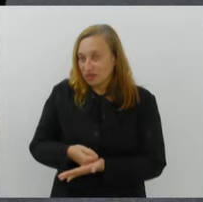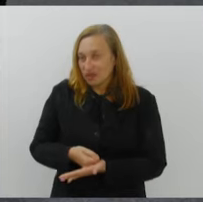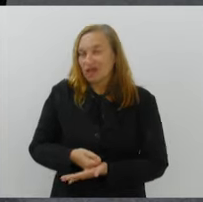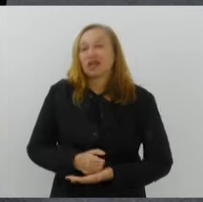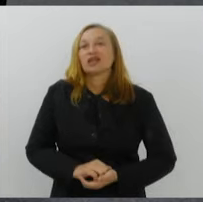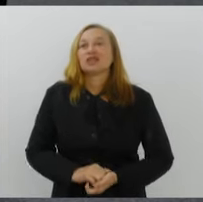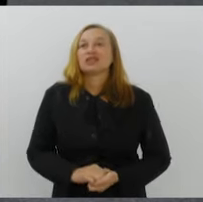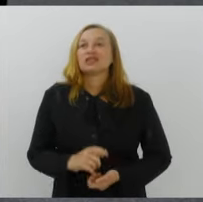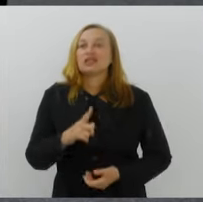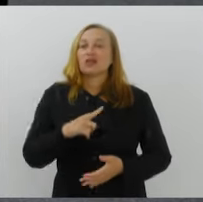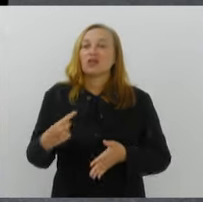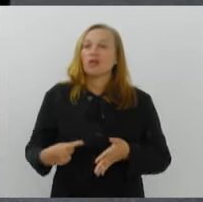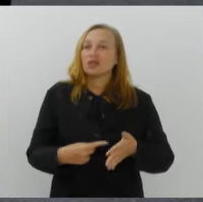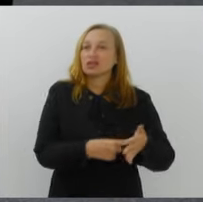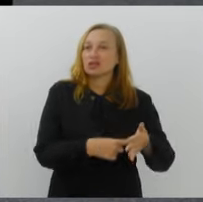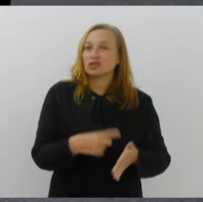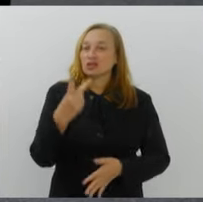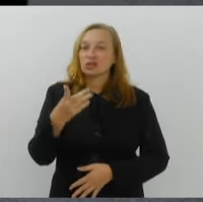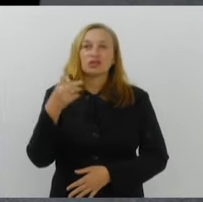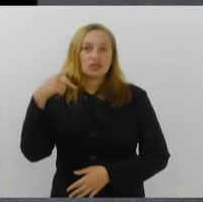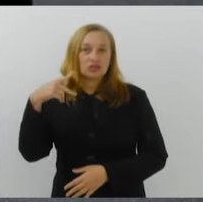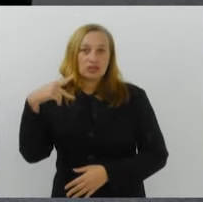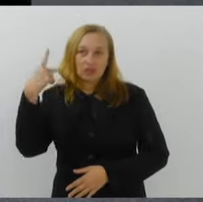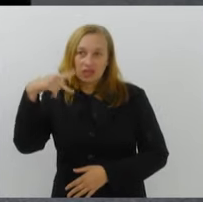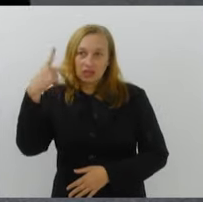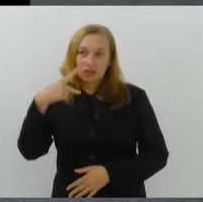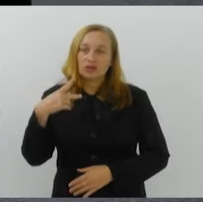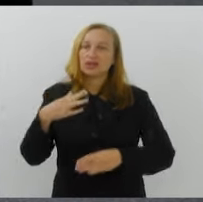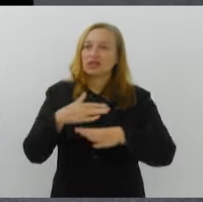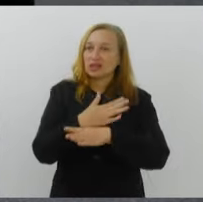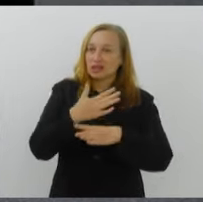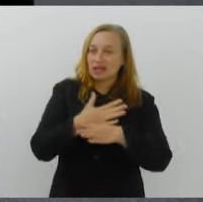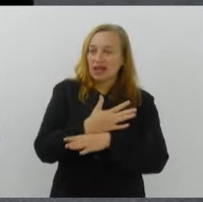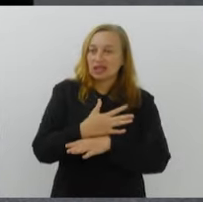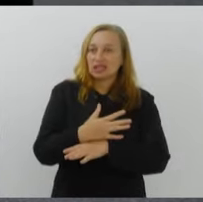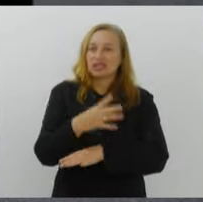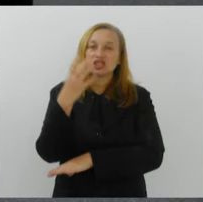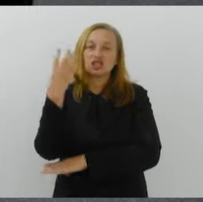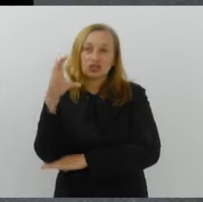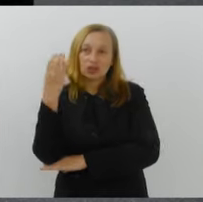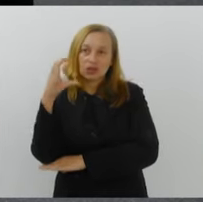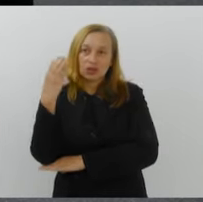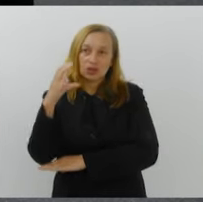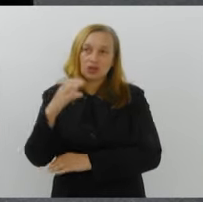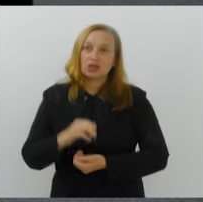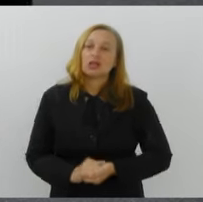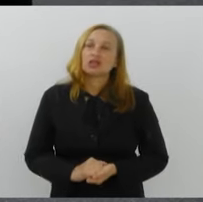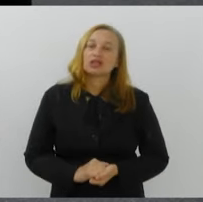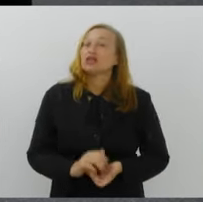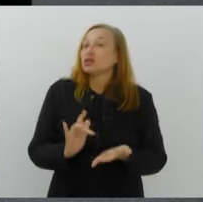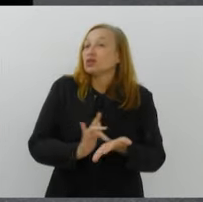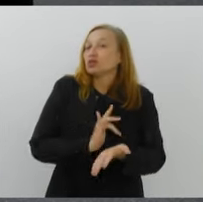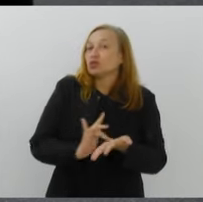houve uma denúncia feita por 2 vereadores da cidade de Niterói sobre um estoque de